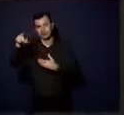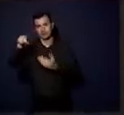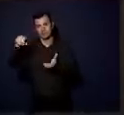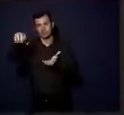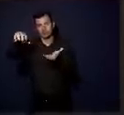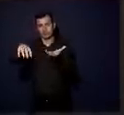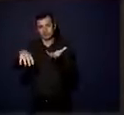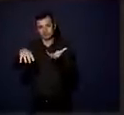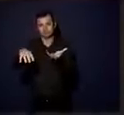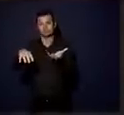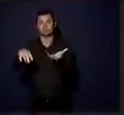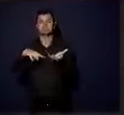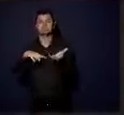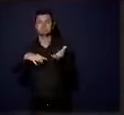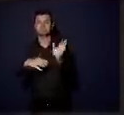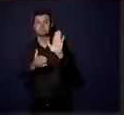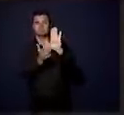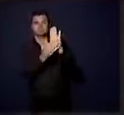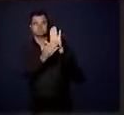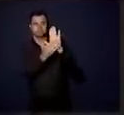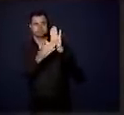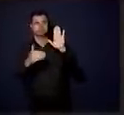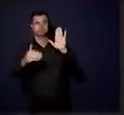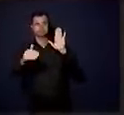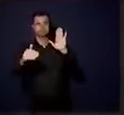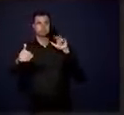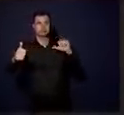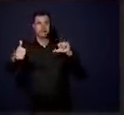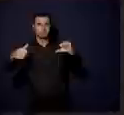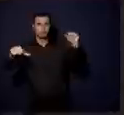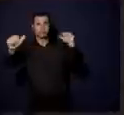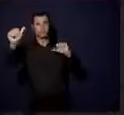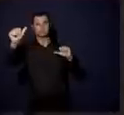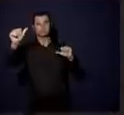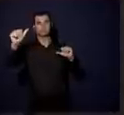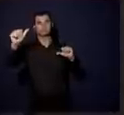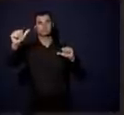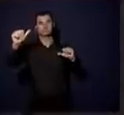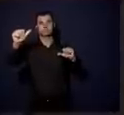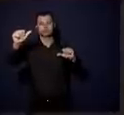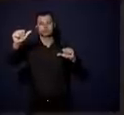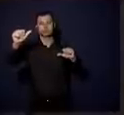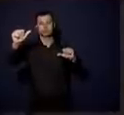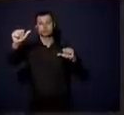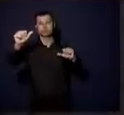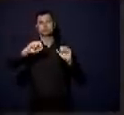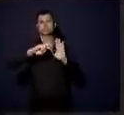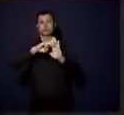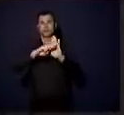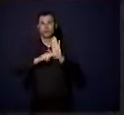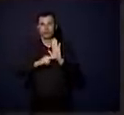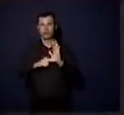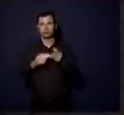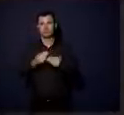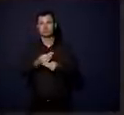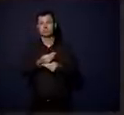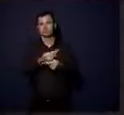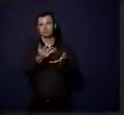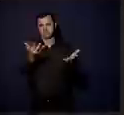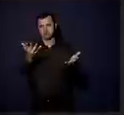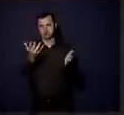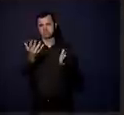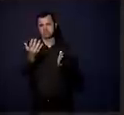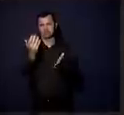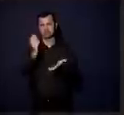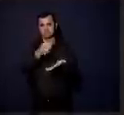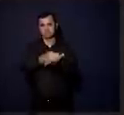Nacional tem uma proposta inclusive de mudar o critério tal distribuição da quarta parte de